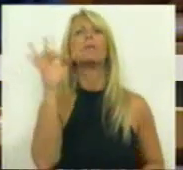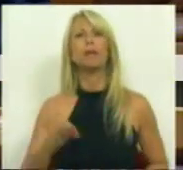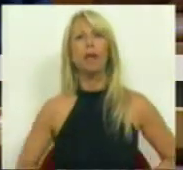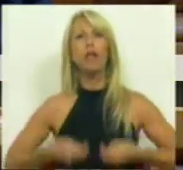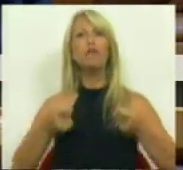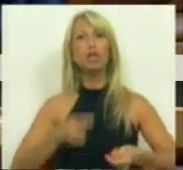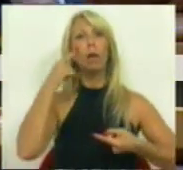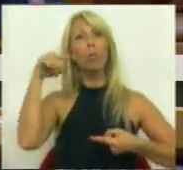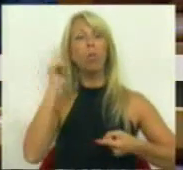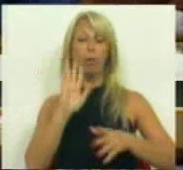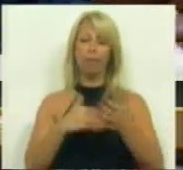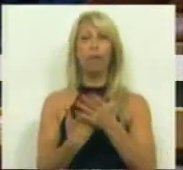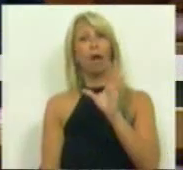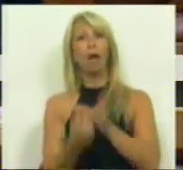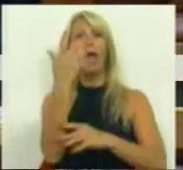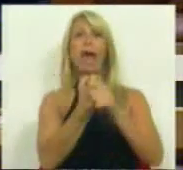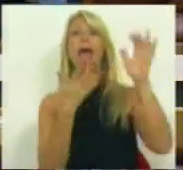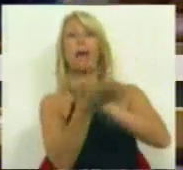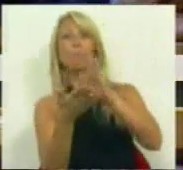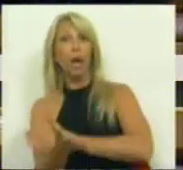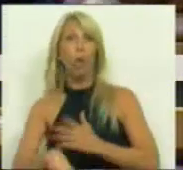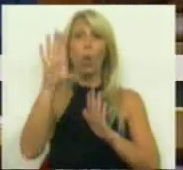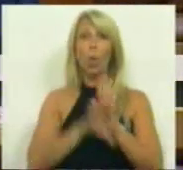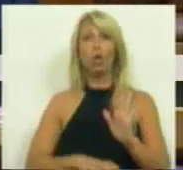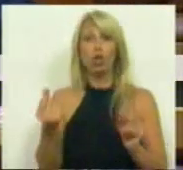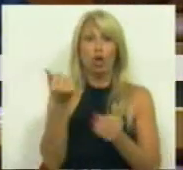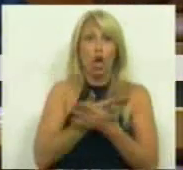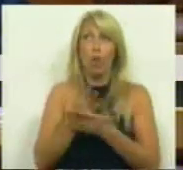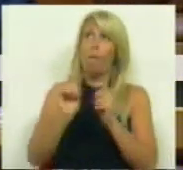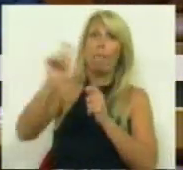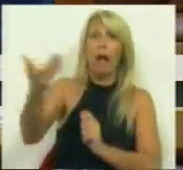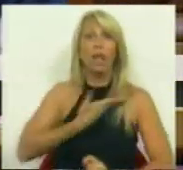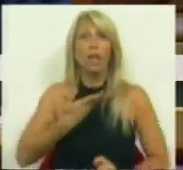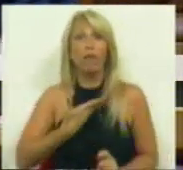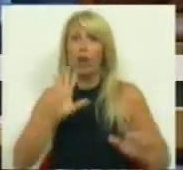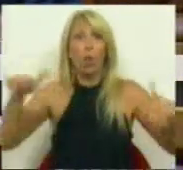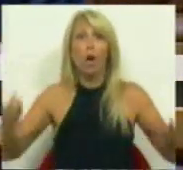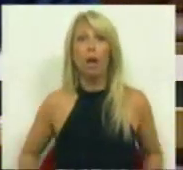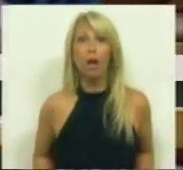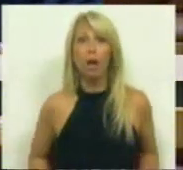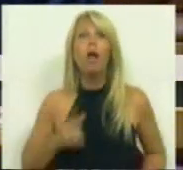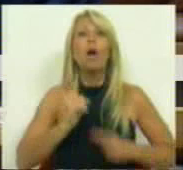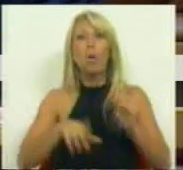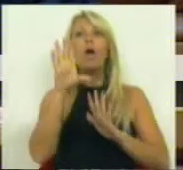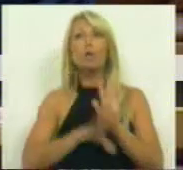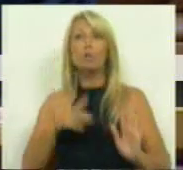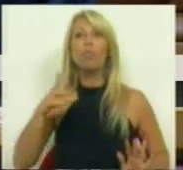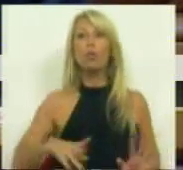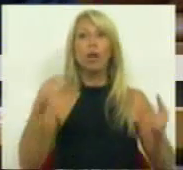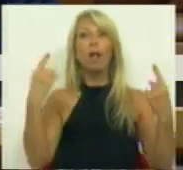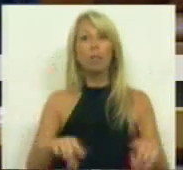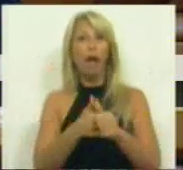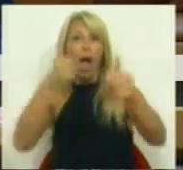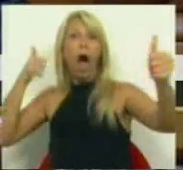para criar emprego? Para criar condições económicas para o pagamento de qualquer tipo de dívida? Qual é a condição que tem Portugal para se afastar